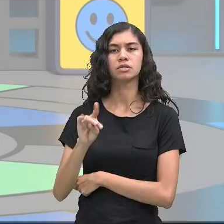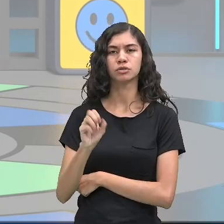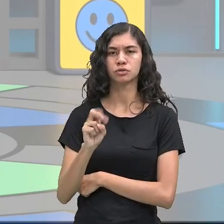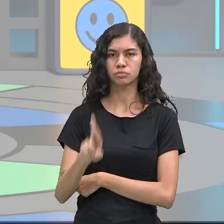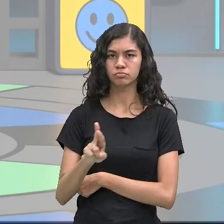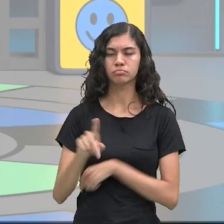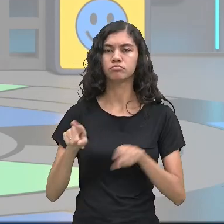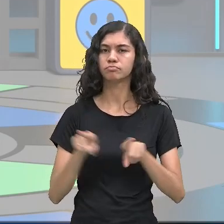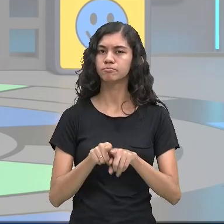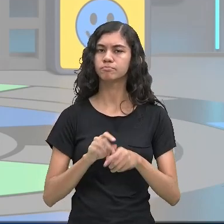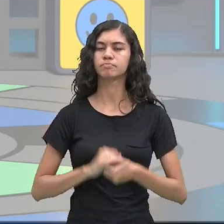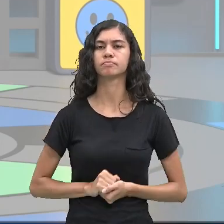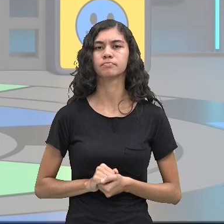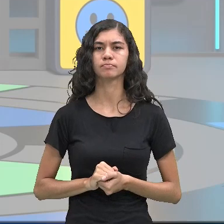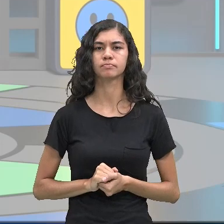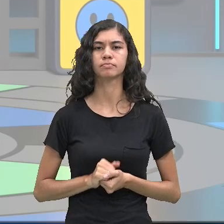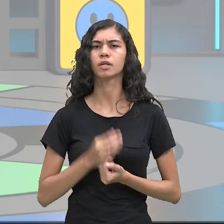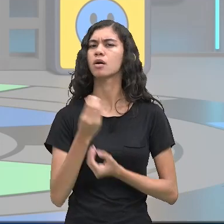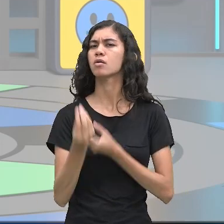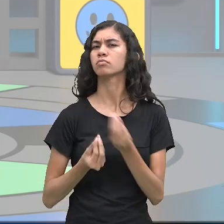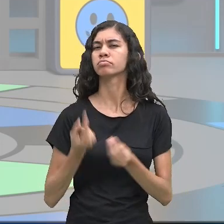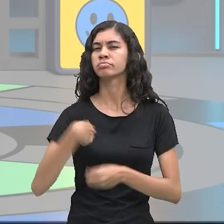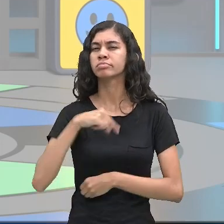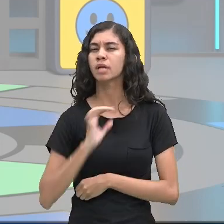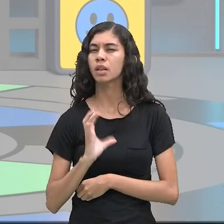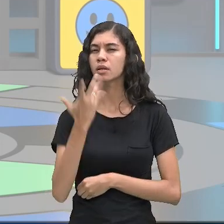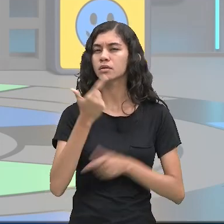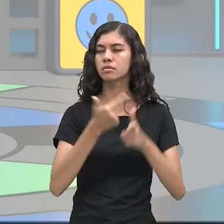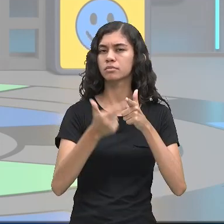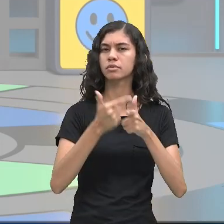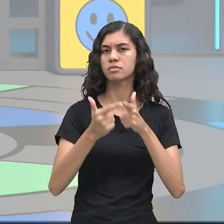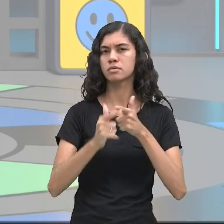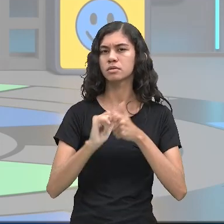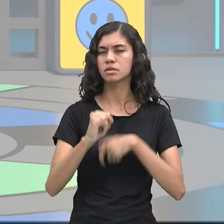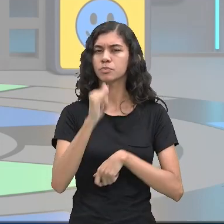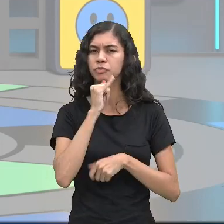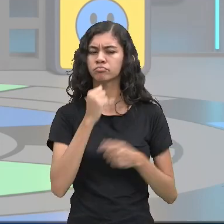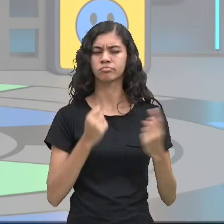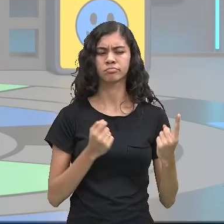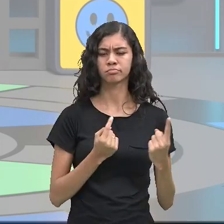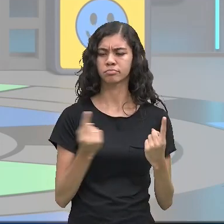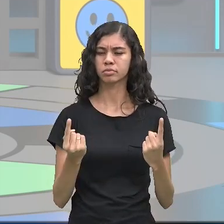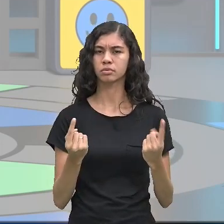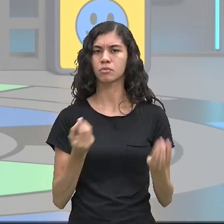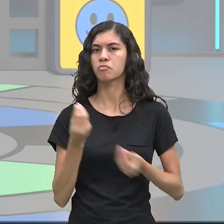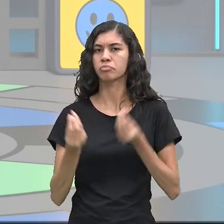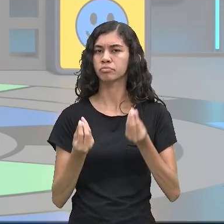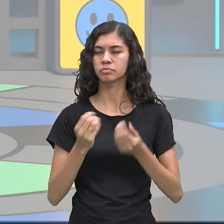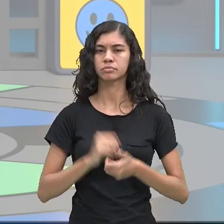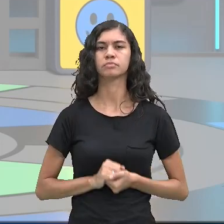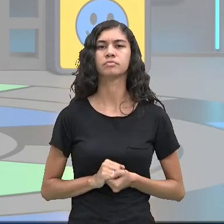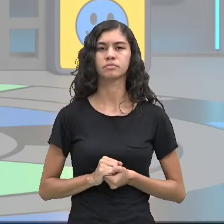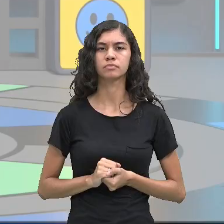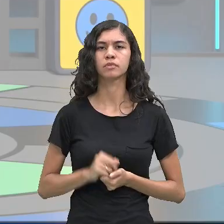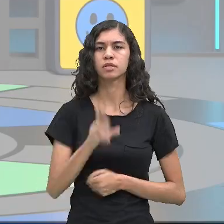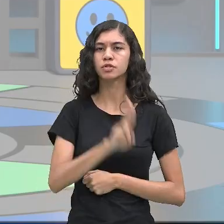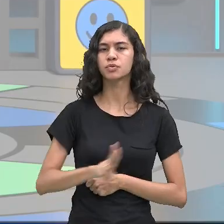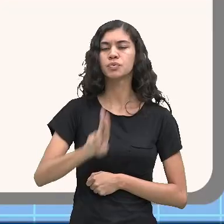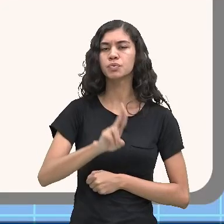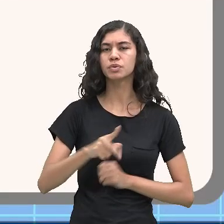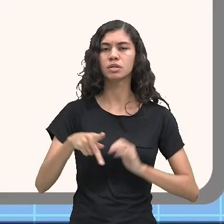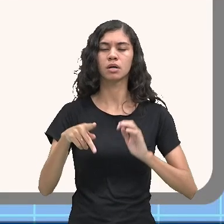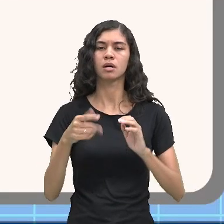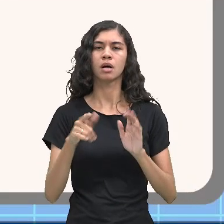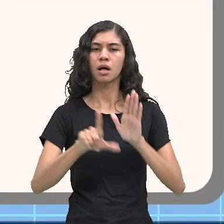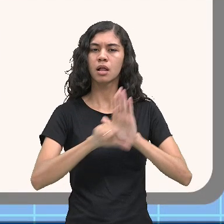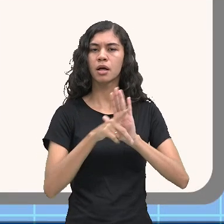resistor. Como é que nós resolvemos esse problema quando nós temos um gerador e um resistor? Nós utilizamos a lei de Pouillet. Olha